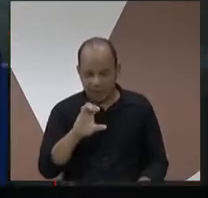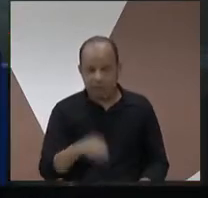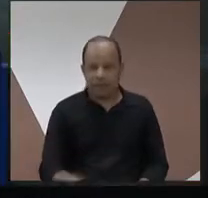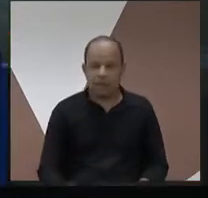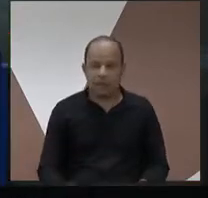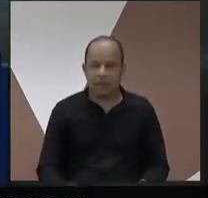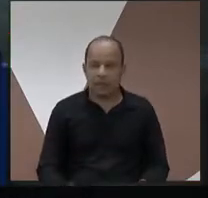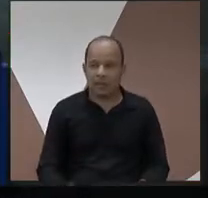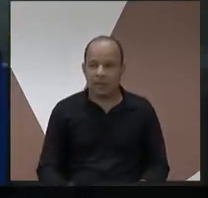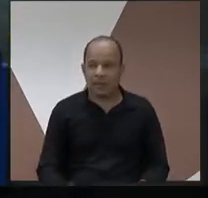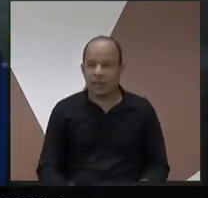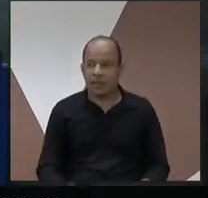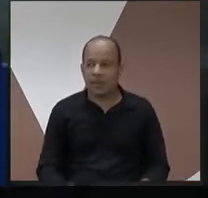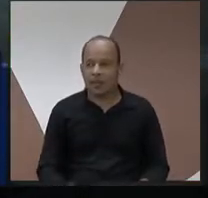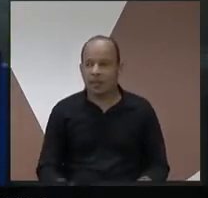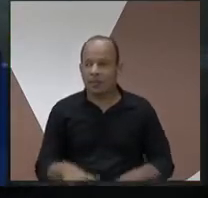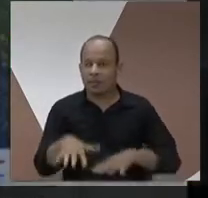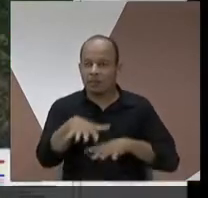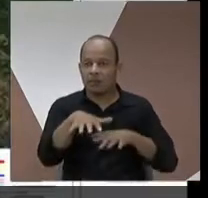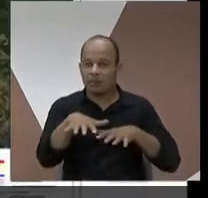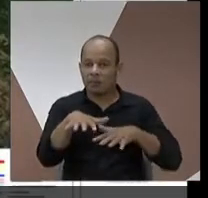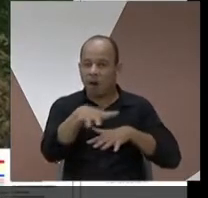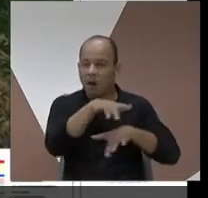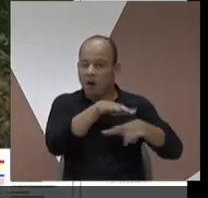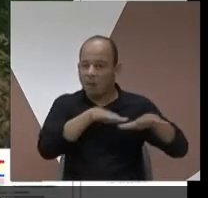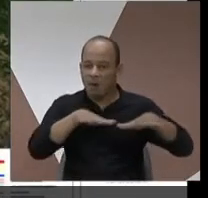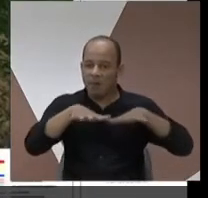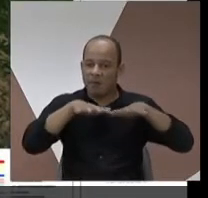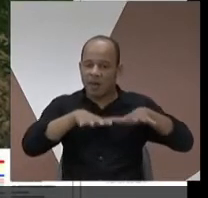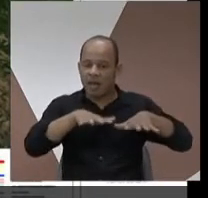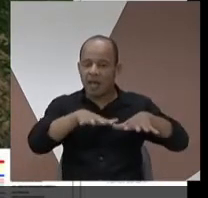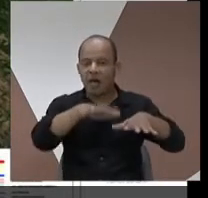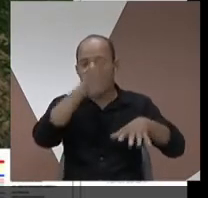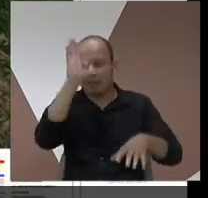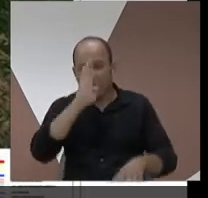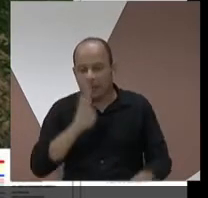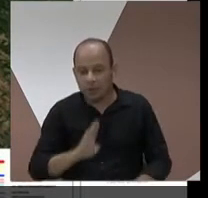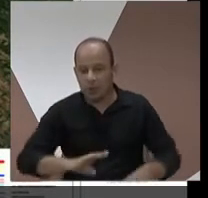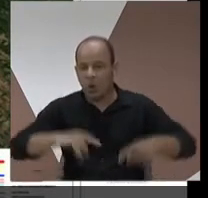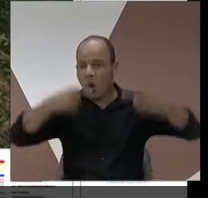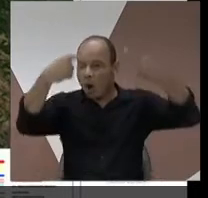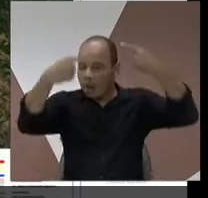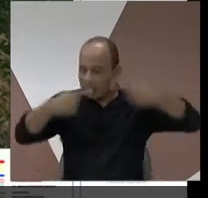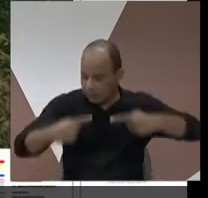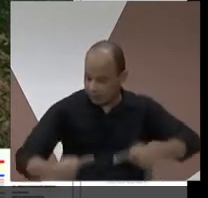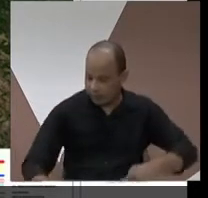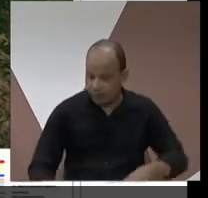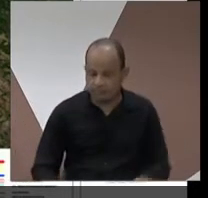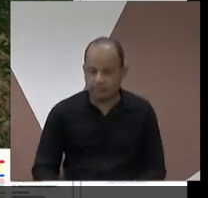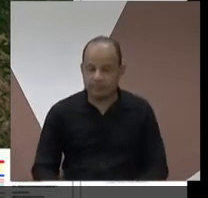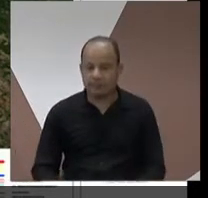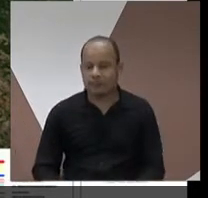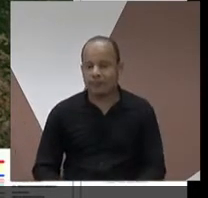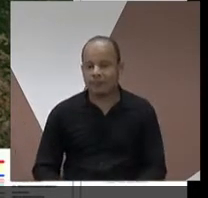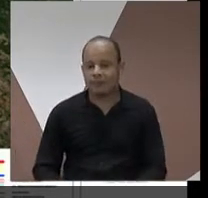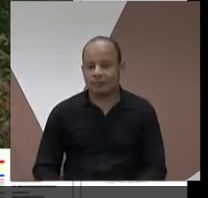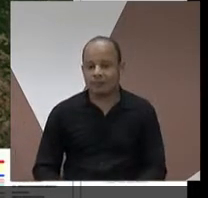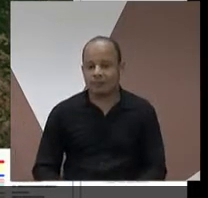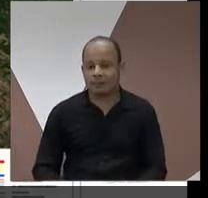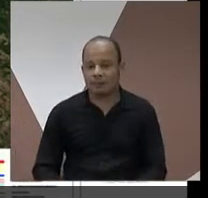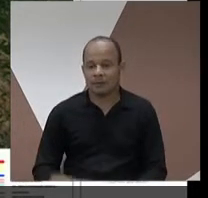Bom, que o Movimento Brasil Competitivo possa vir a colaborar em melhoria de gestão,